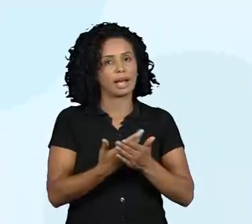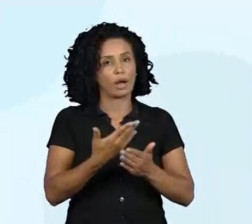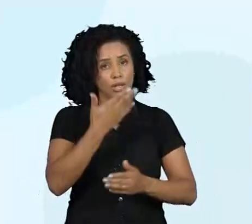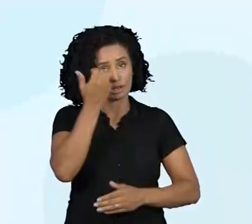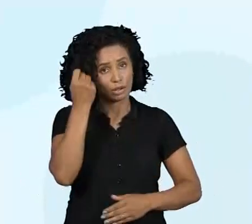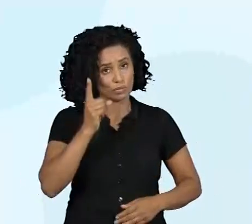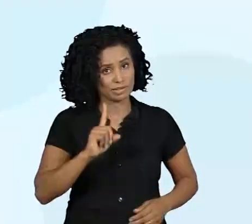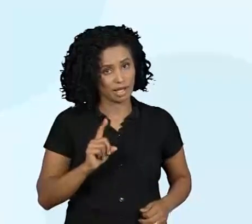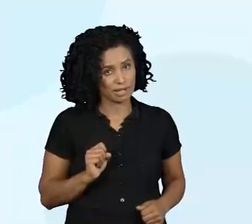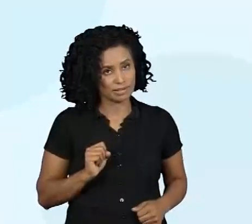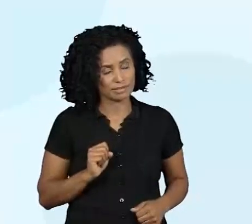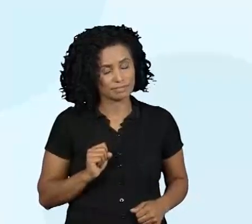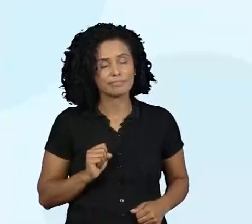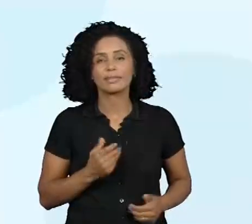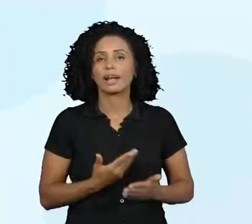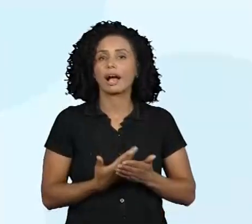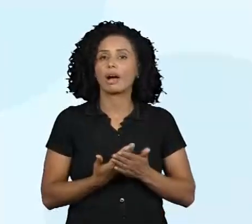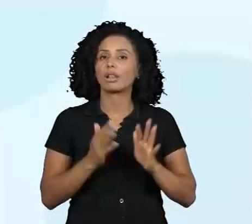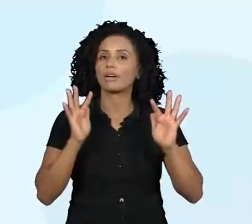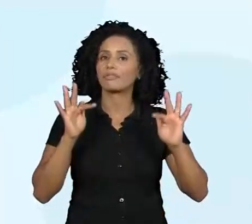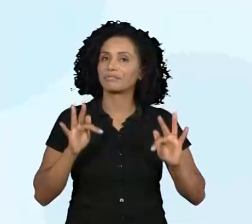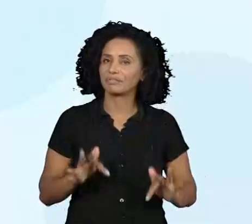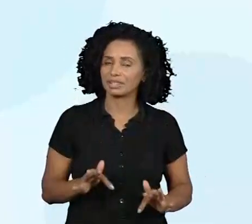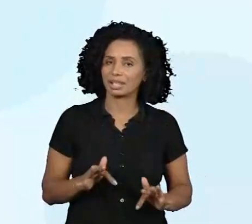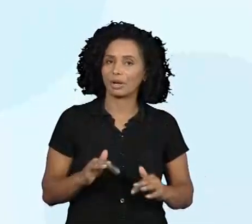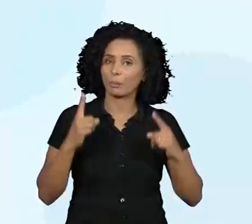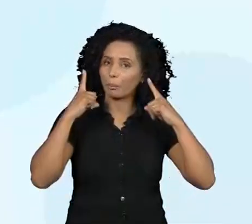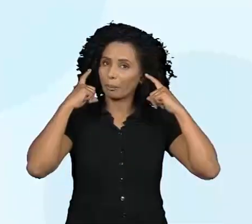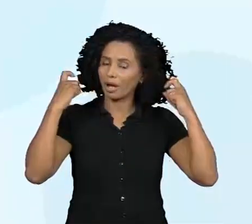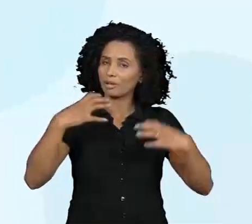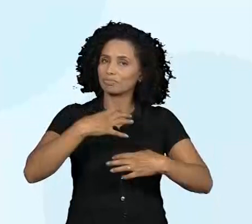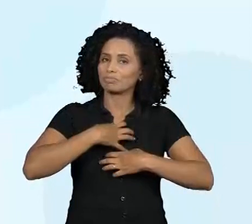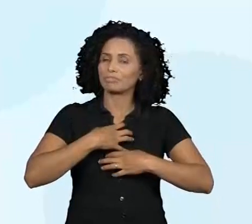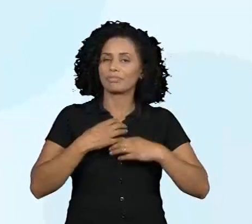é? Que se encerra aqui ao som do Ao clarinete. som das palmas.